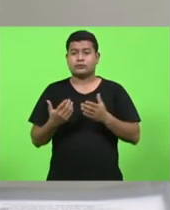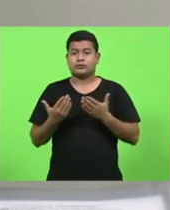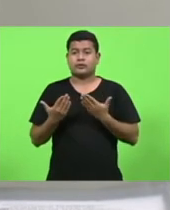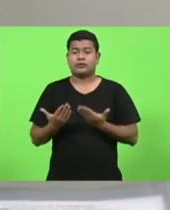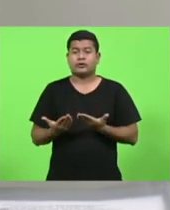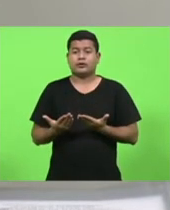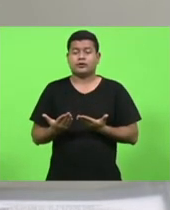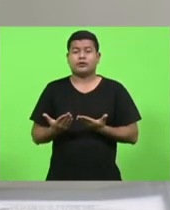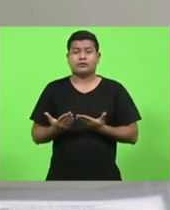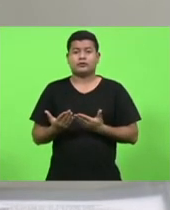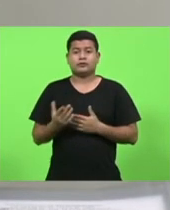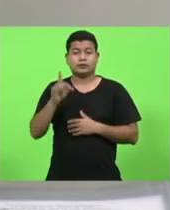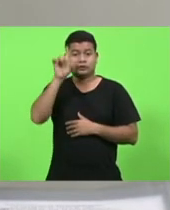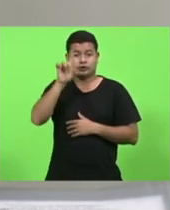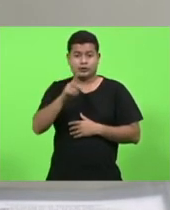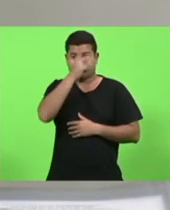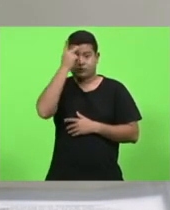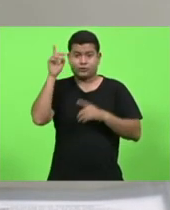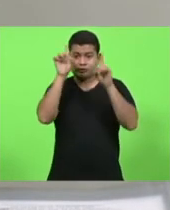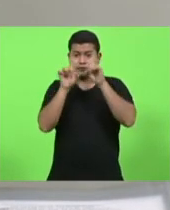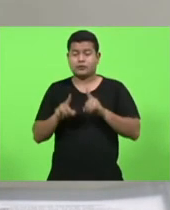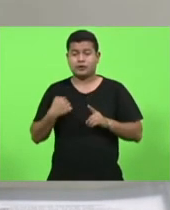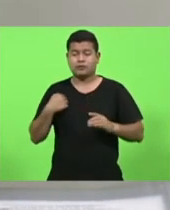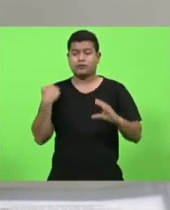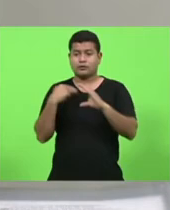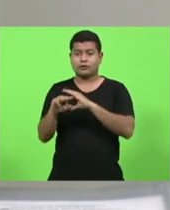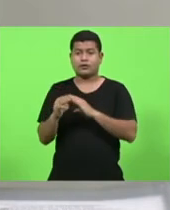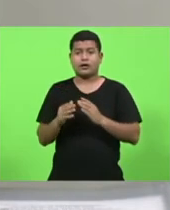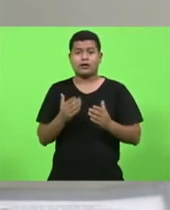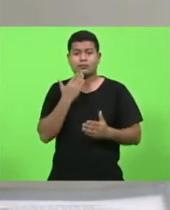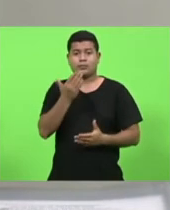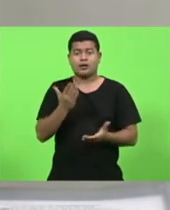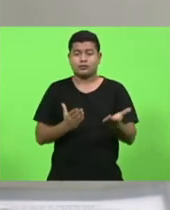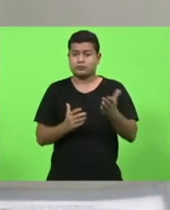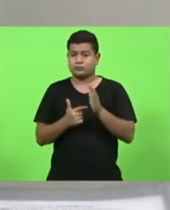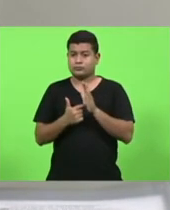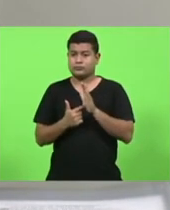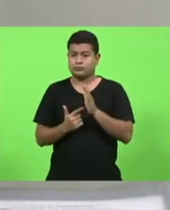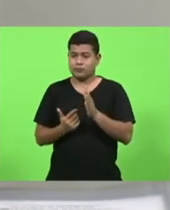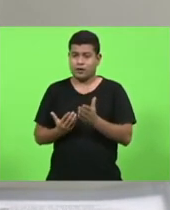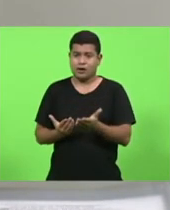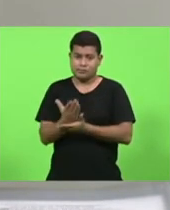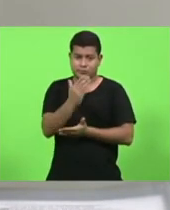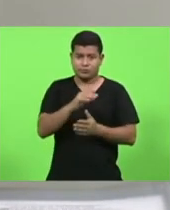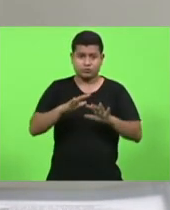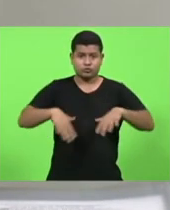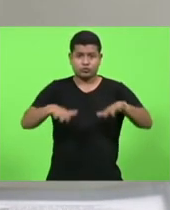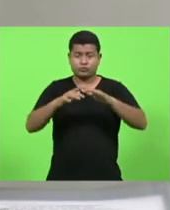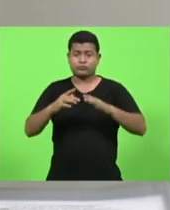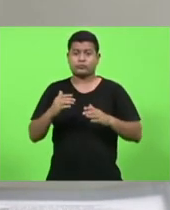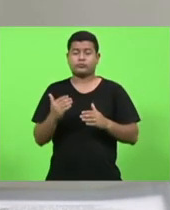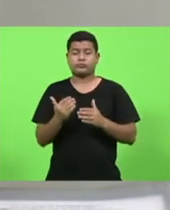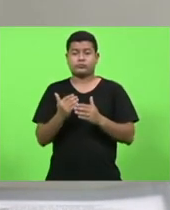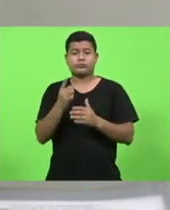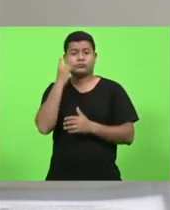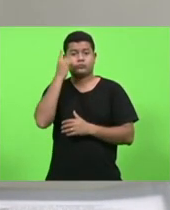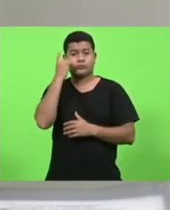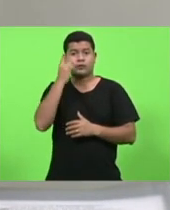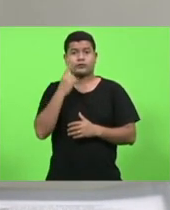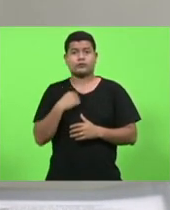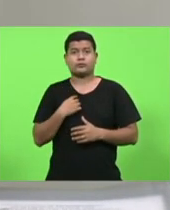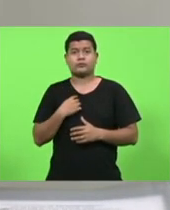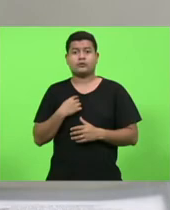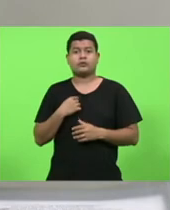vai encaminhar e pede aprovação da indicação em nome de todos os deputados da comissão, com o seguinte